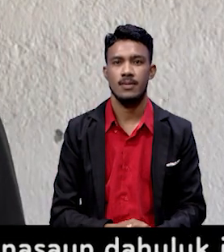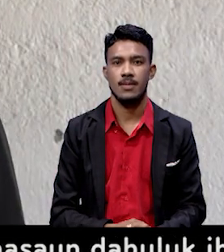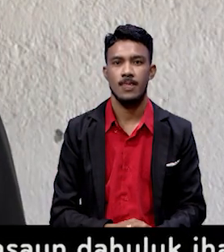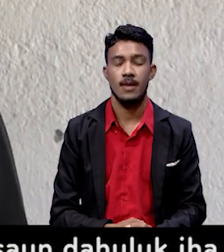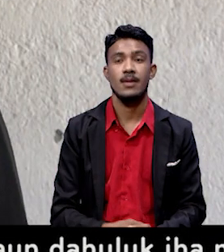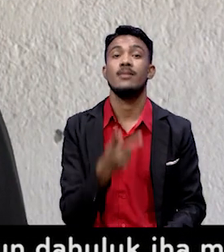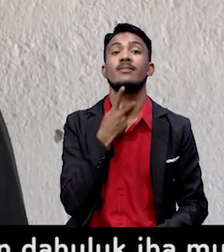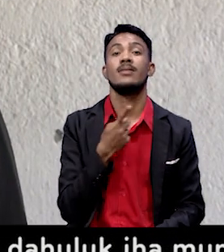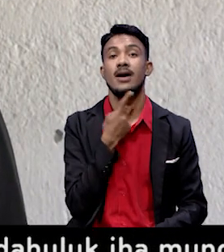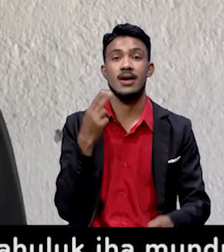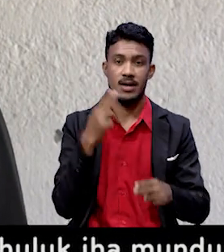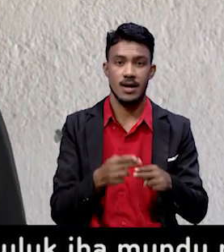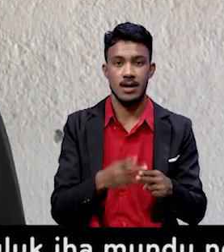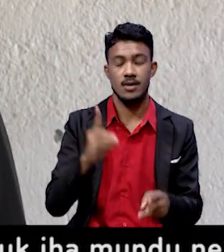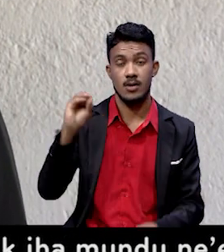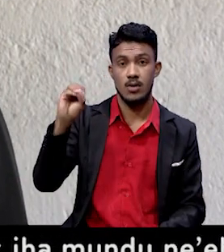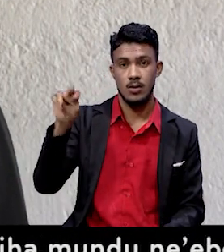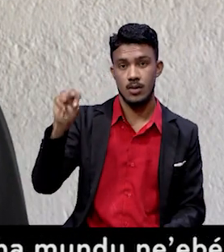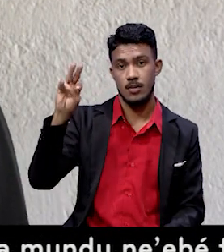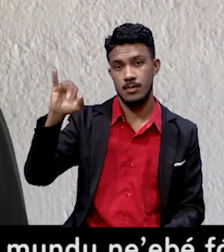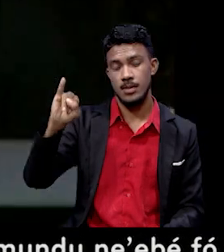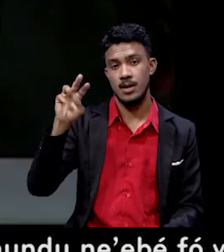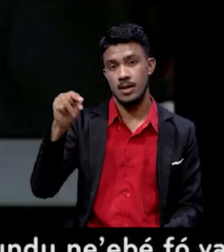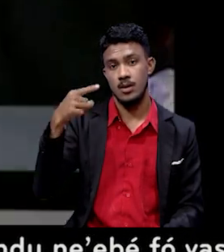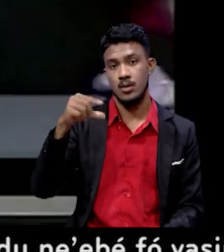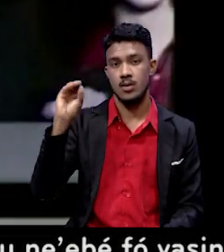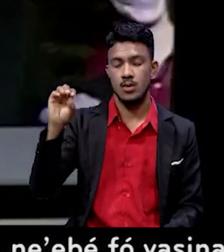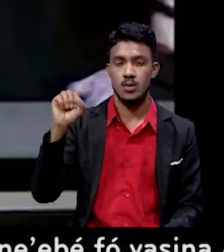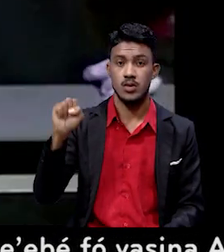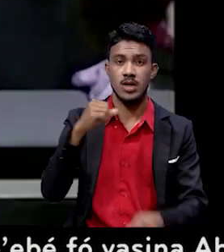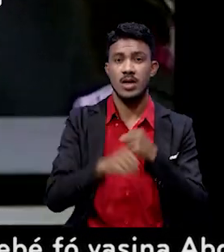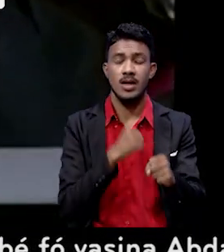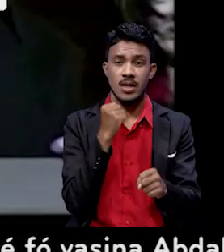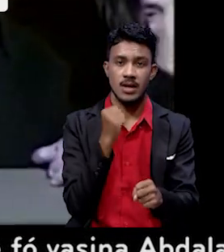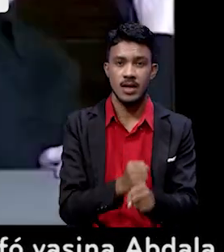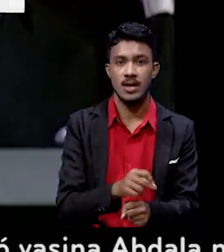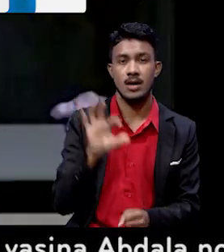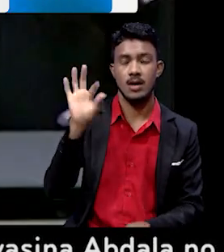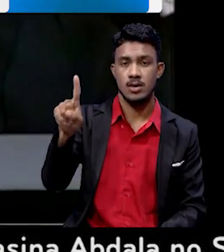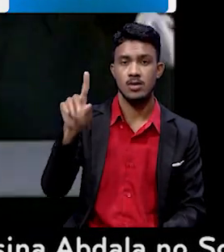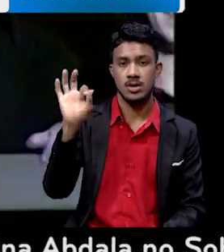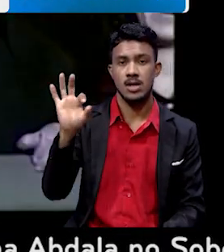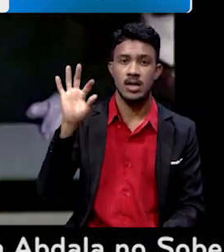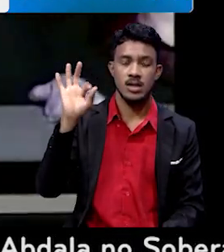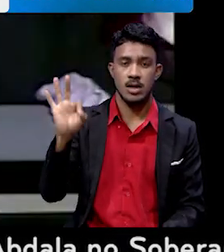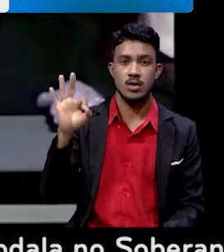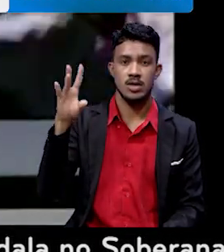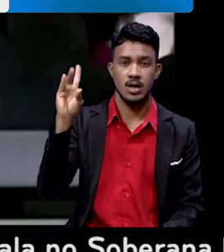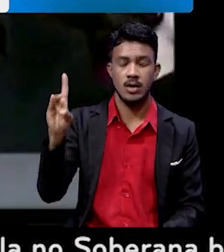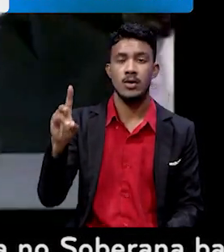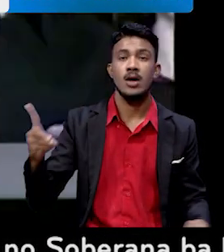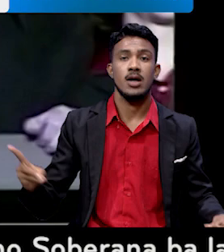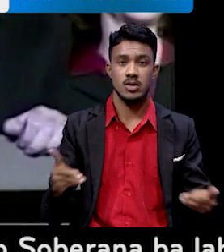Padre Domingos Soares Sateten e Retina Rihun Ida Tusia Sianulo Resinghitu, Banhira Sorumalo o Dr. José Ramos Orte e